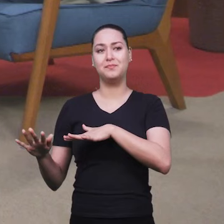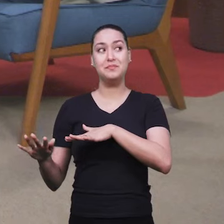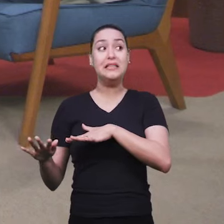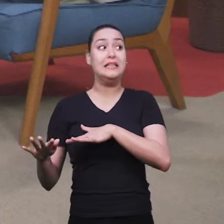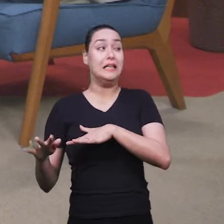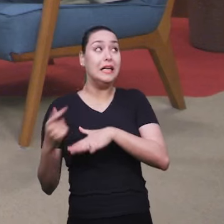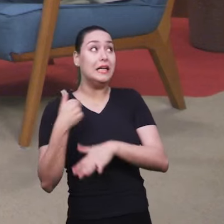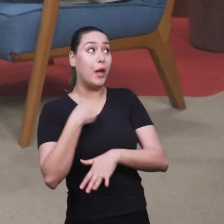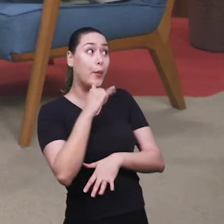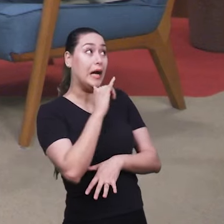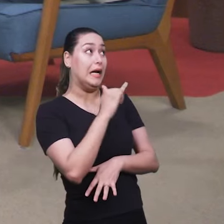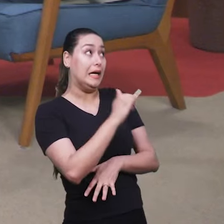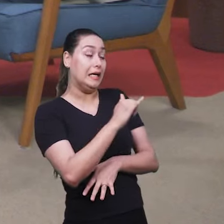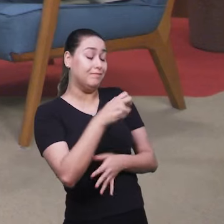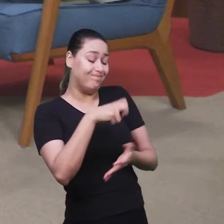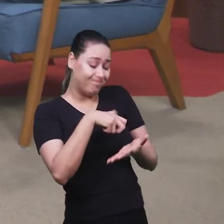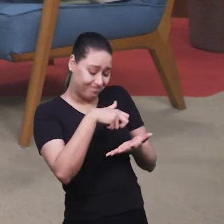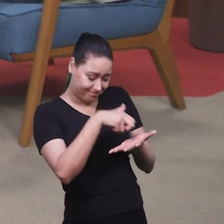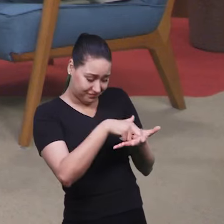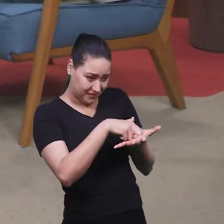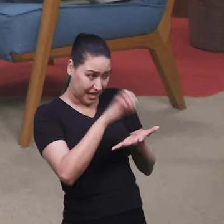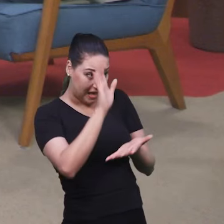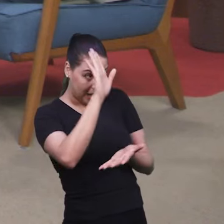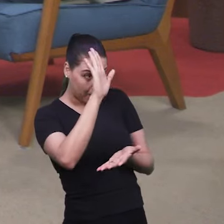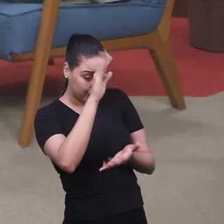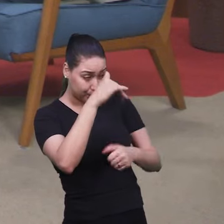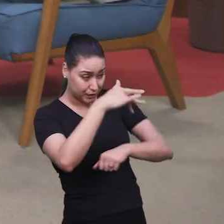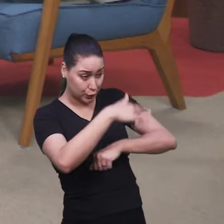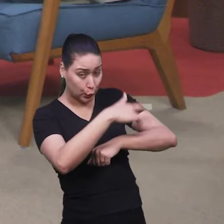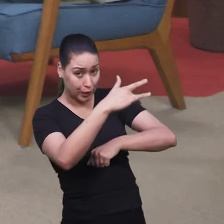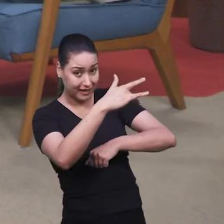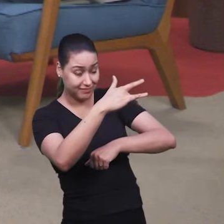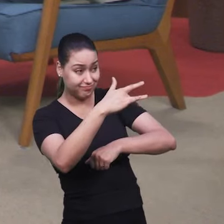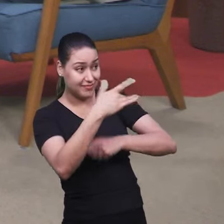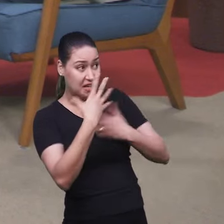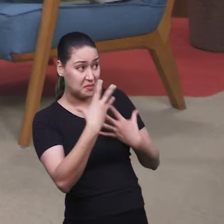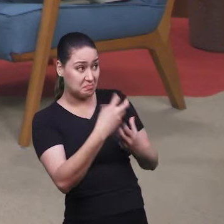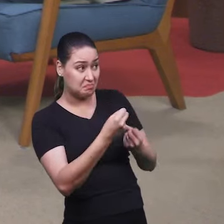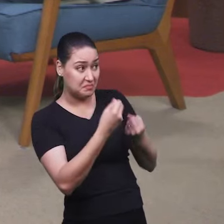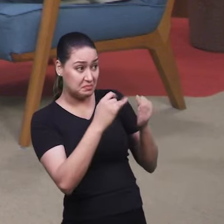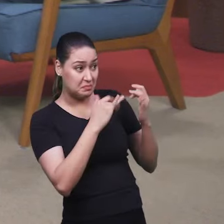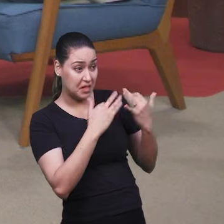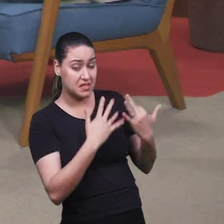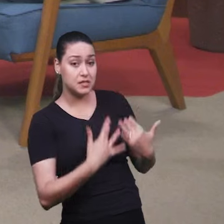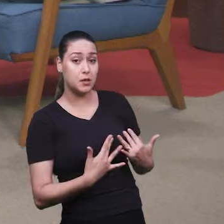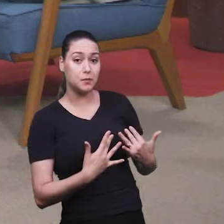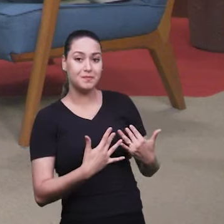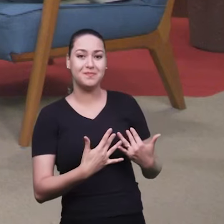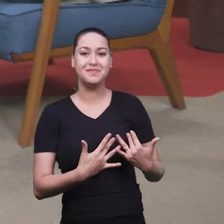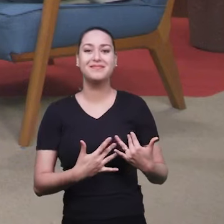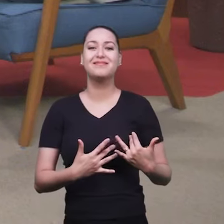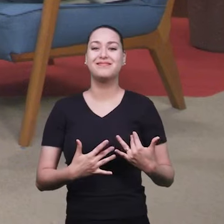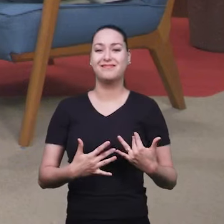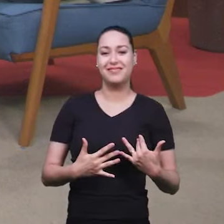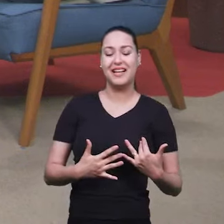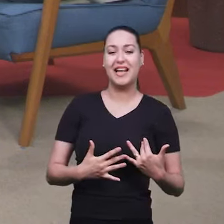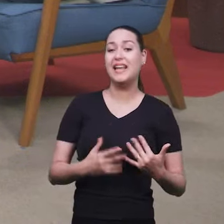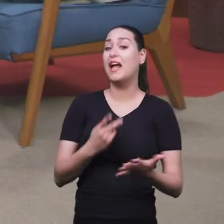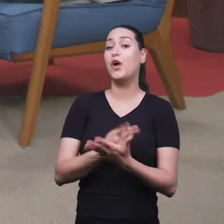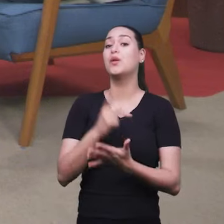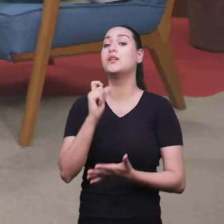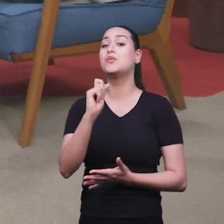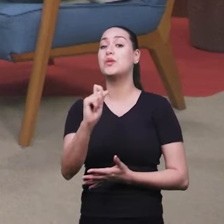foi constrangida a anunciar. Exatamente. A falar para todos, né? Que ela recebeu aquela bênção. E aí a gente volta